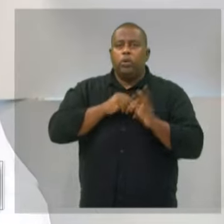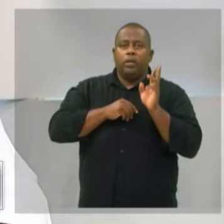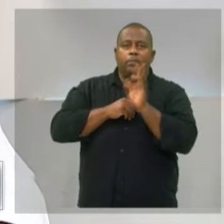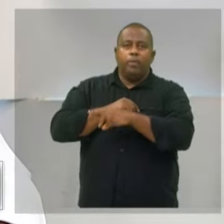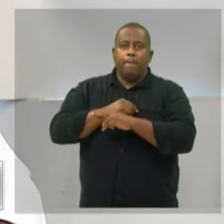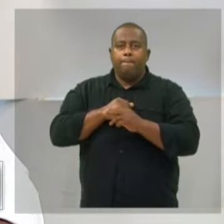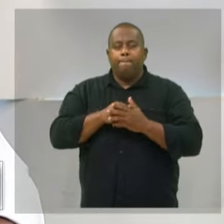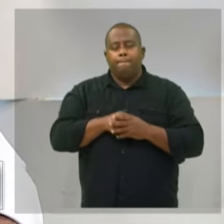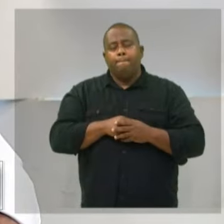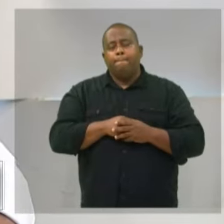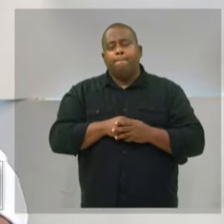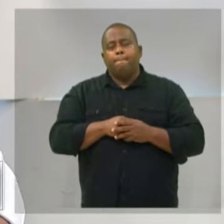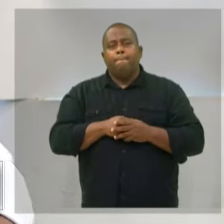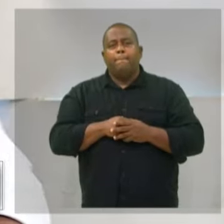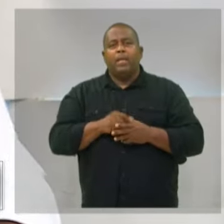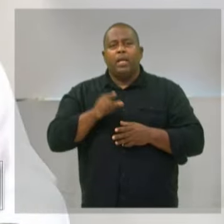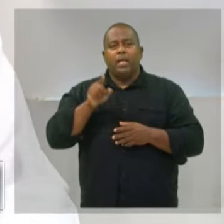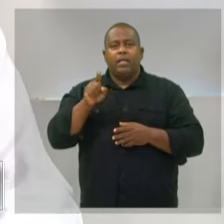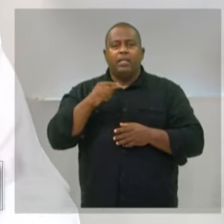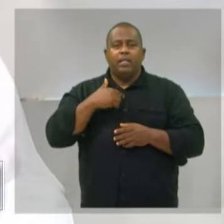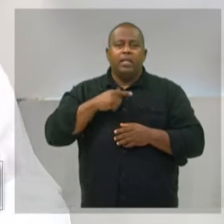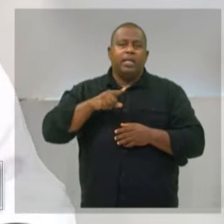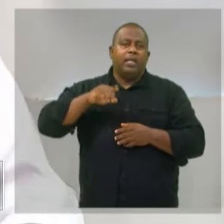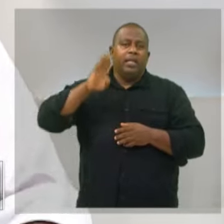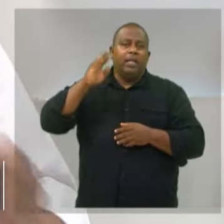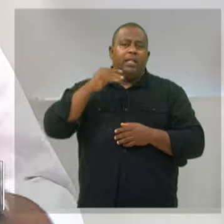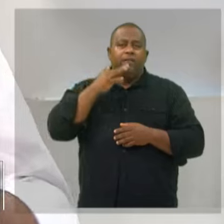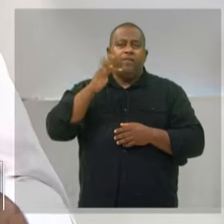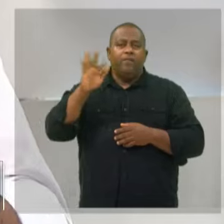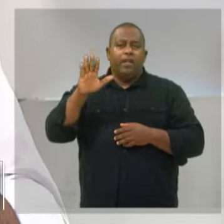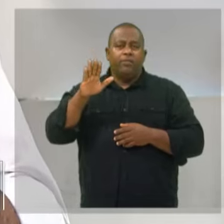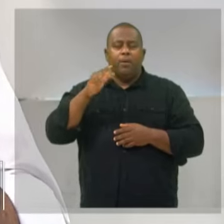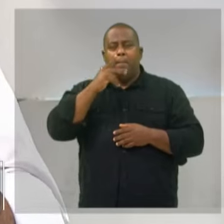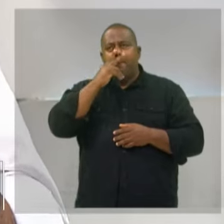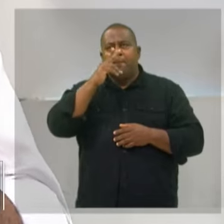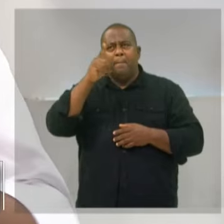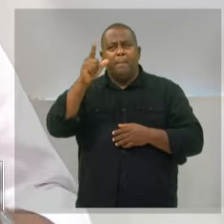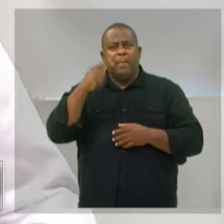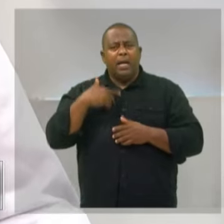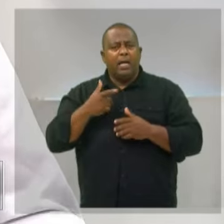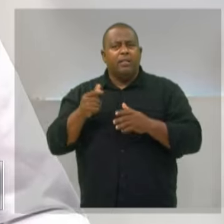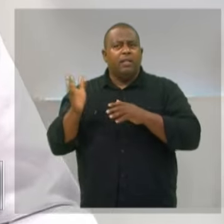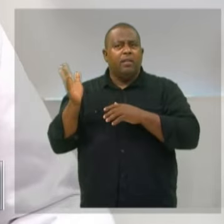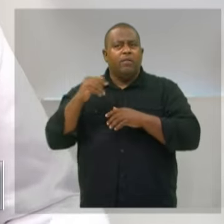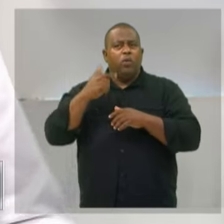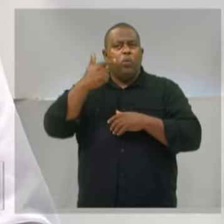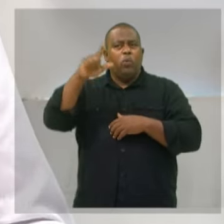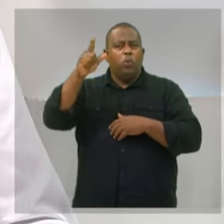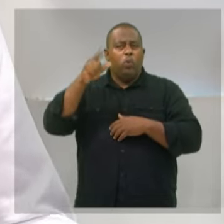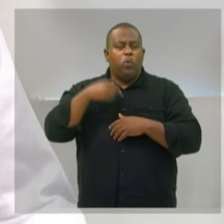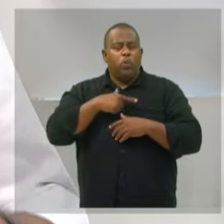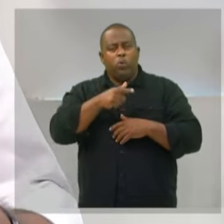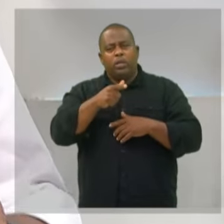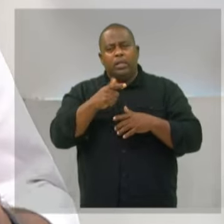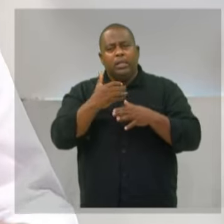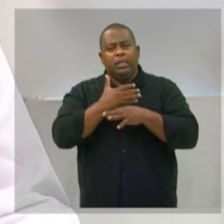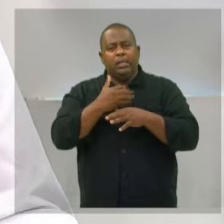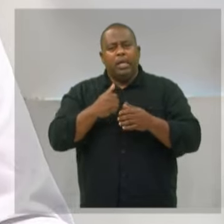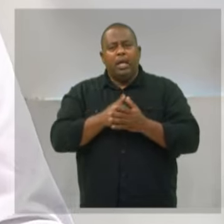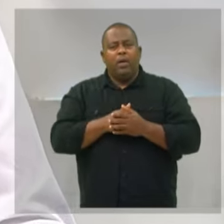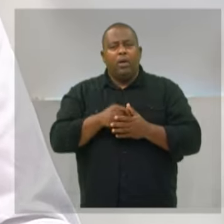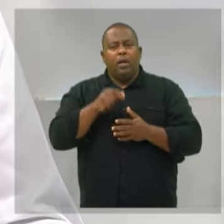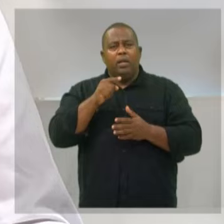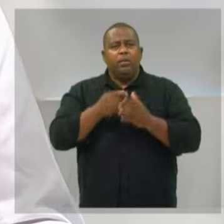o candidato Flávio Matos parece que vive de outro município ele fala de camaça e do esporte o estado